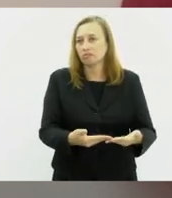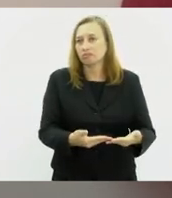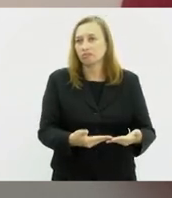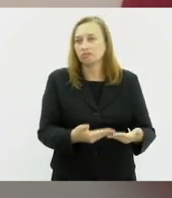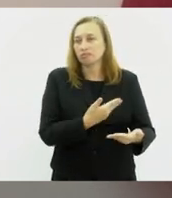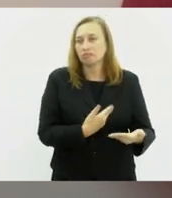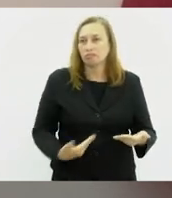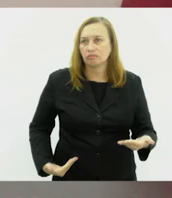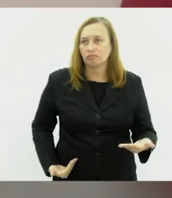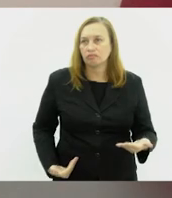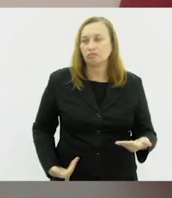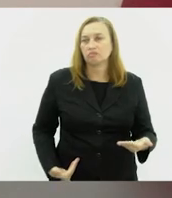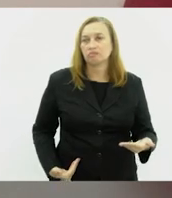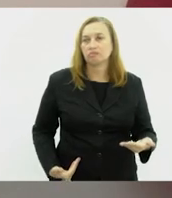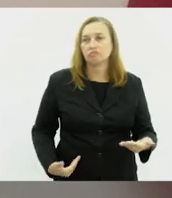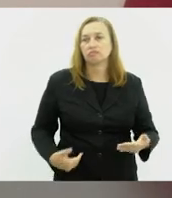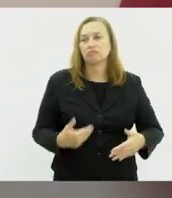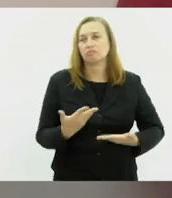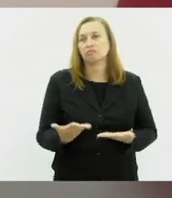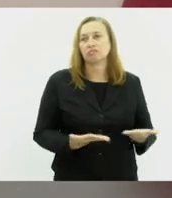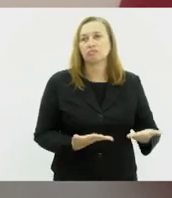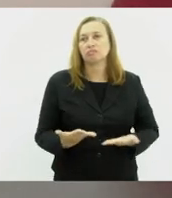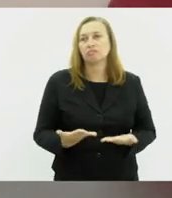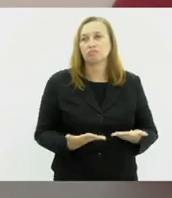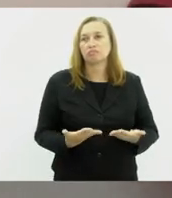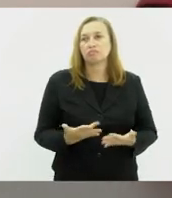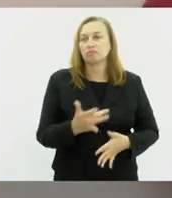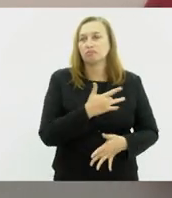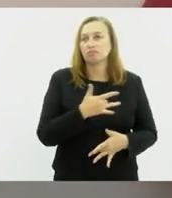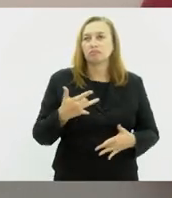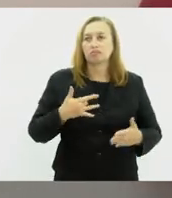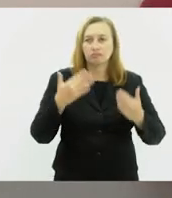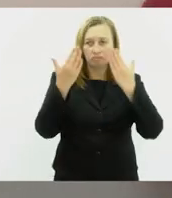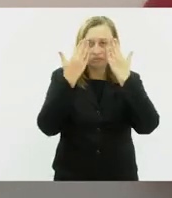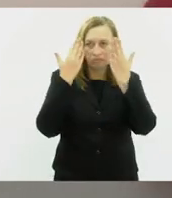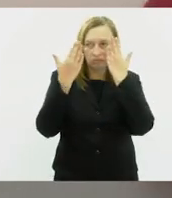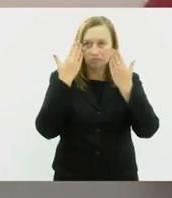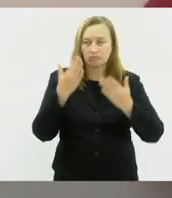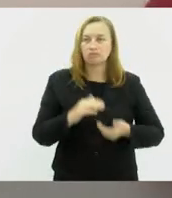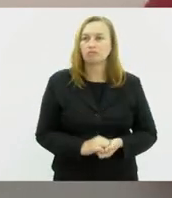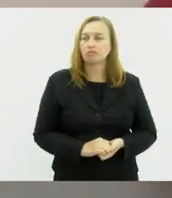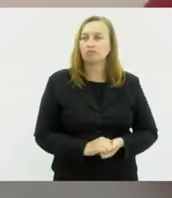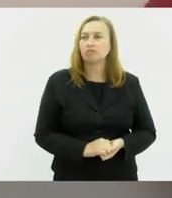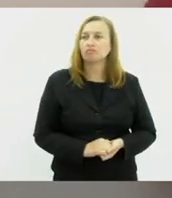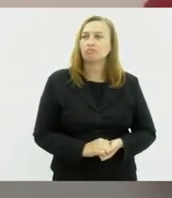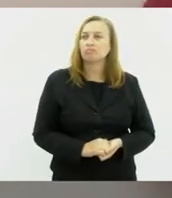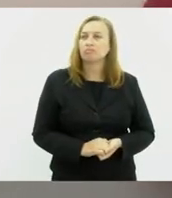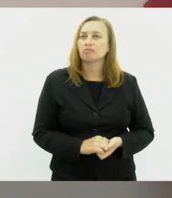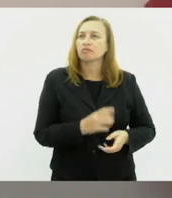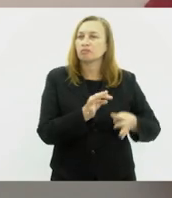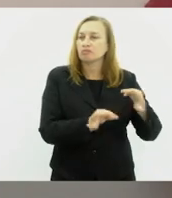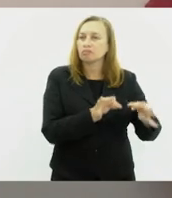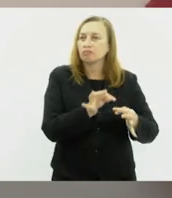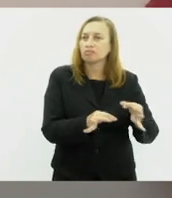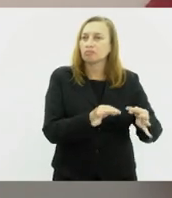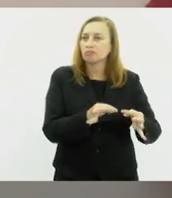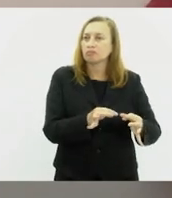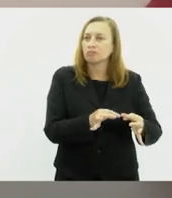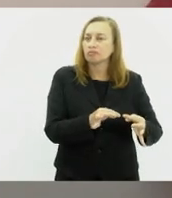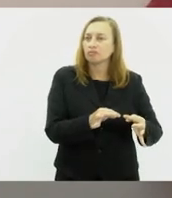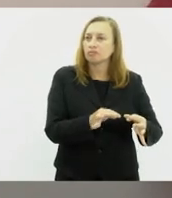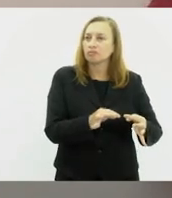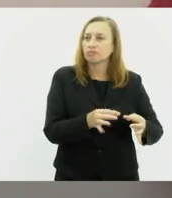público de saúde e de assistência psicossocial E essas entidades estão ali fazendo esse serviço que não tem